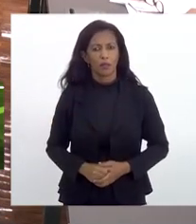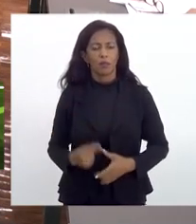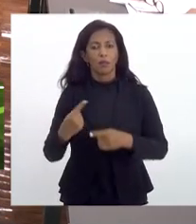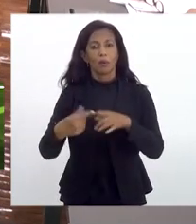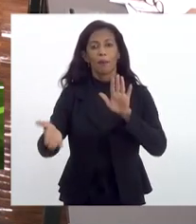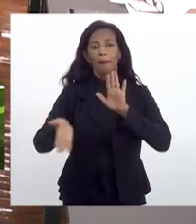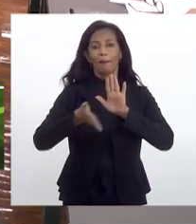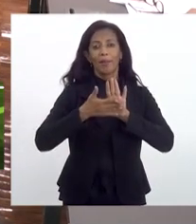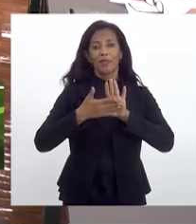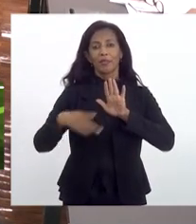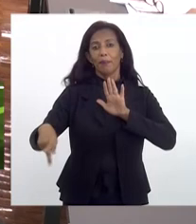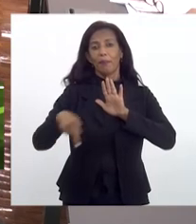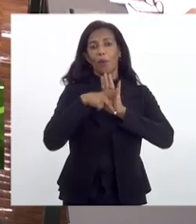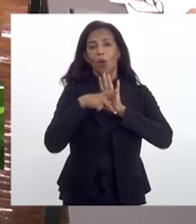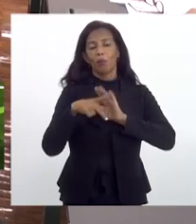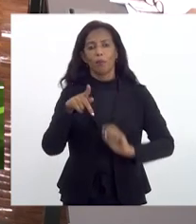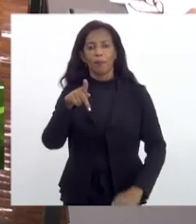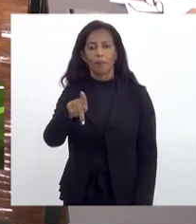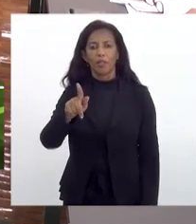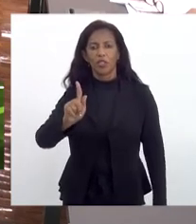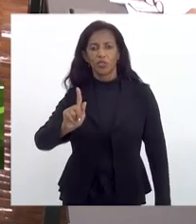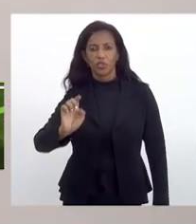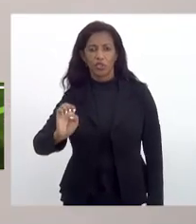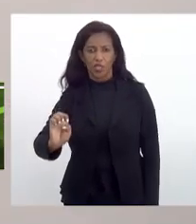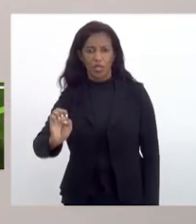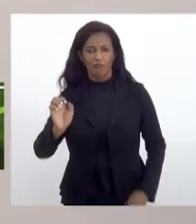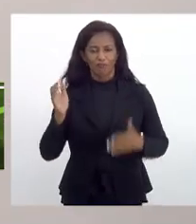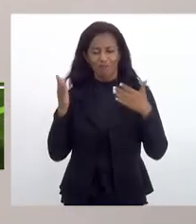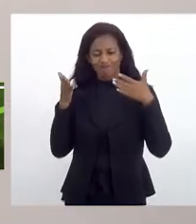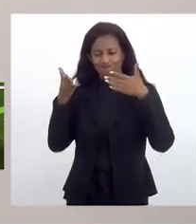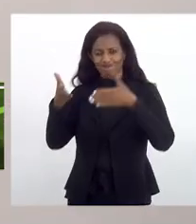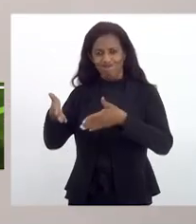PGE para a gente. A gente conseguiu excepcionalizar,